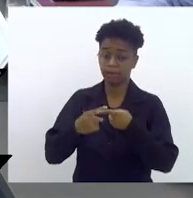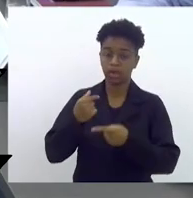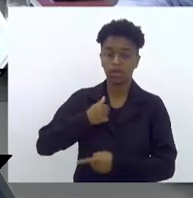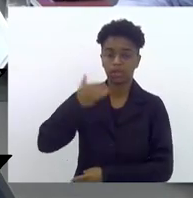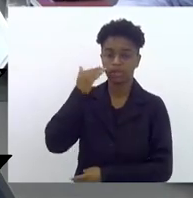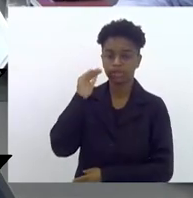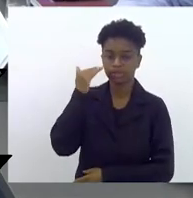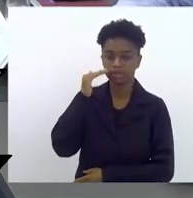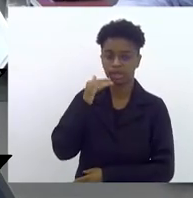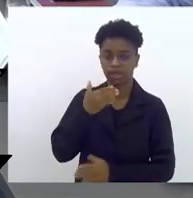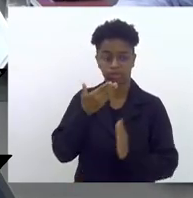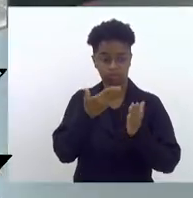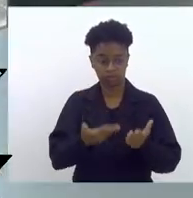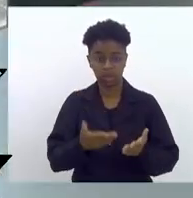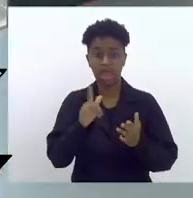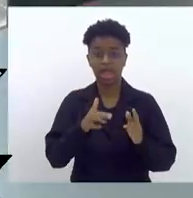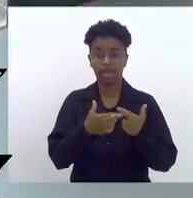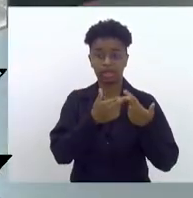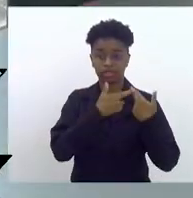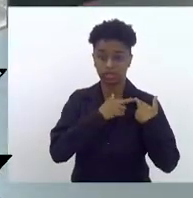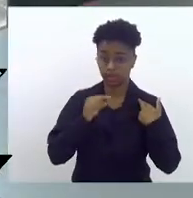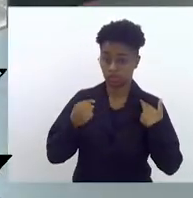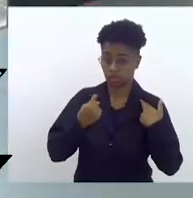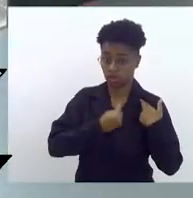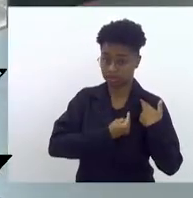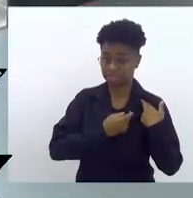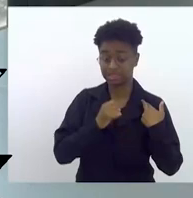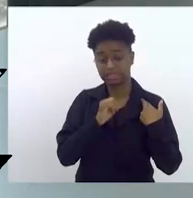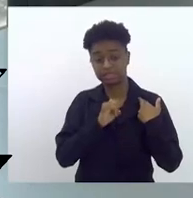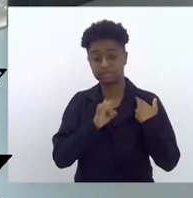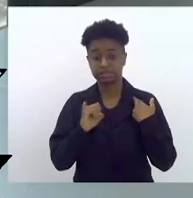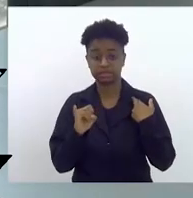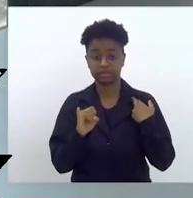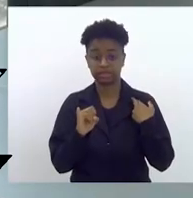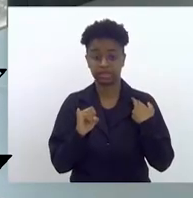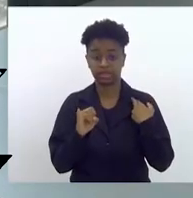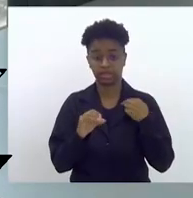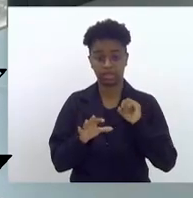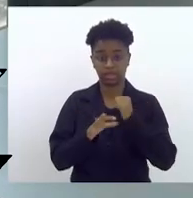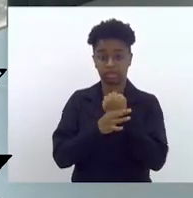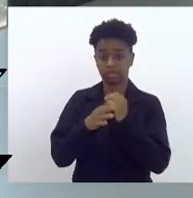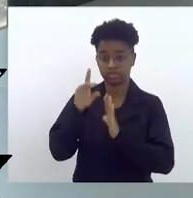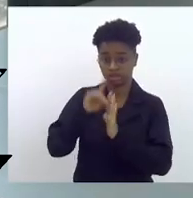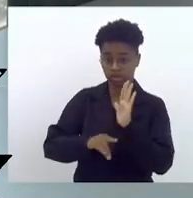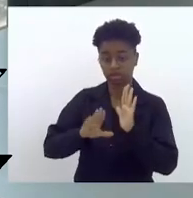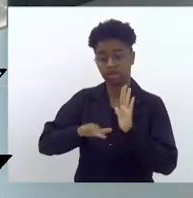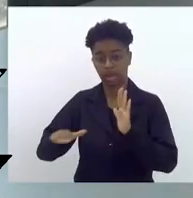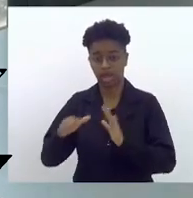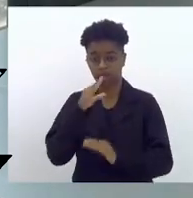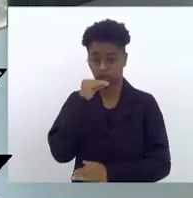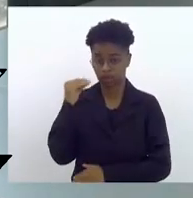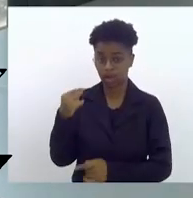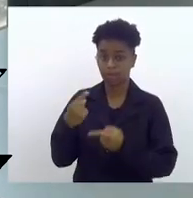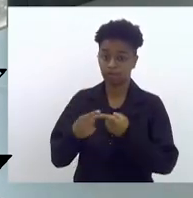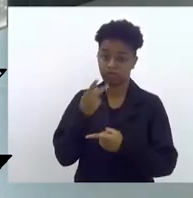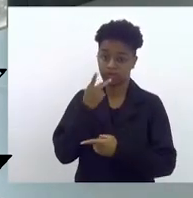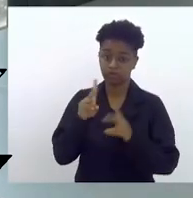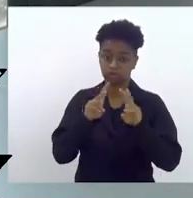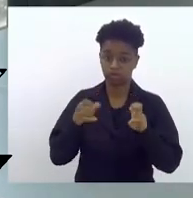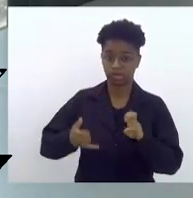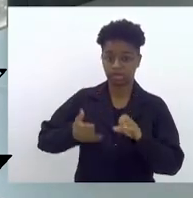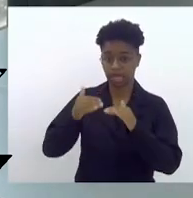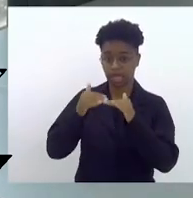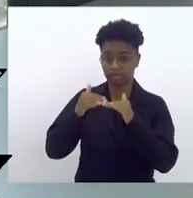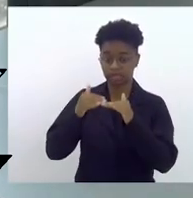a matéria é competência Nossa quando adentra a garantia do direito da Criança e Adolescente porque ele faz menção a menor de